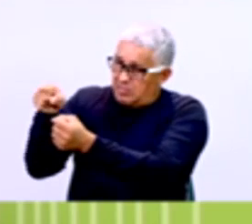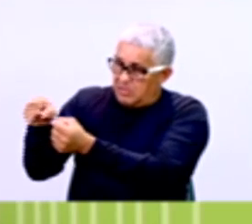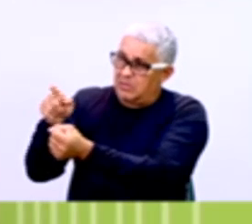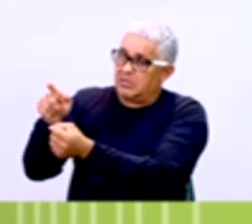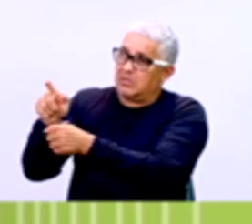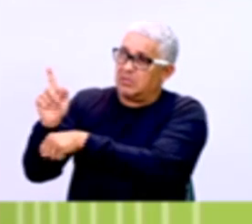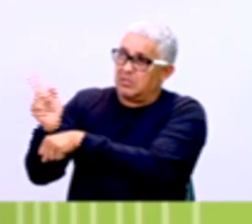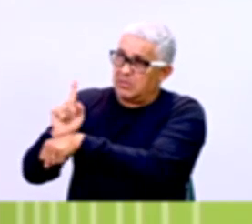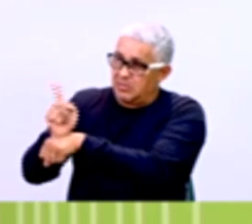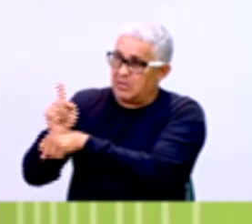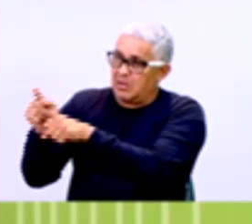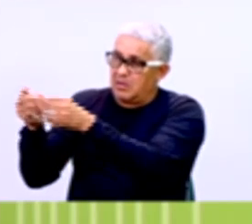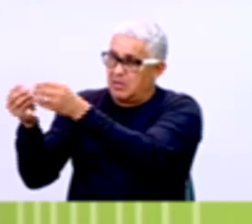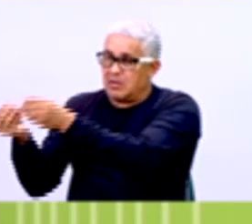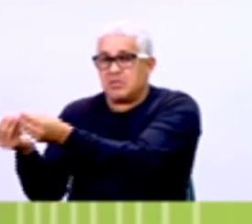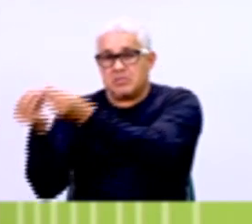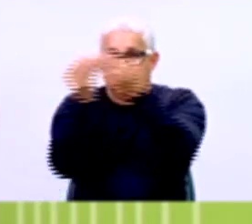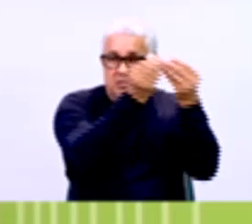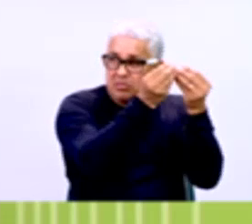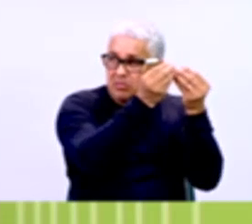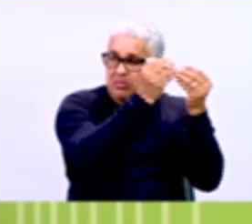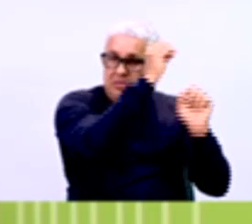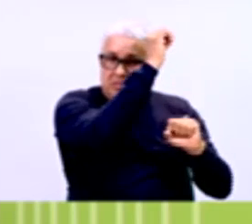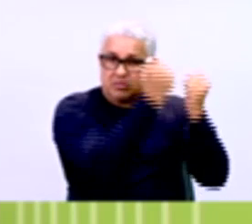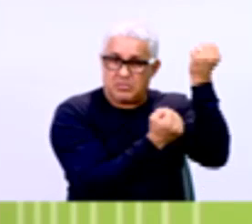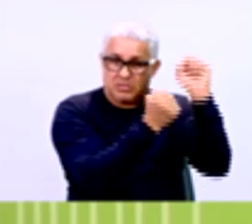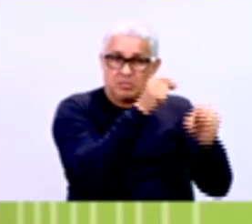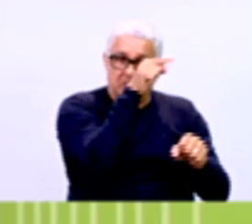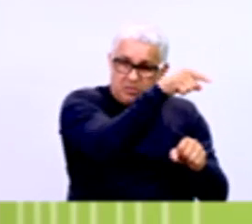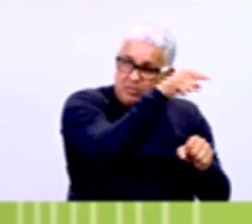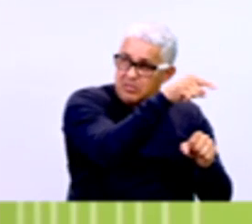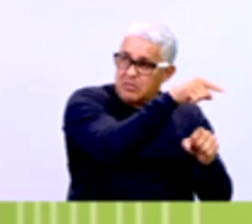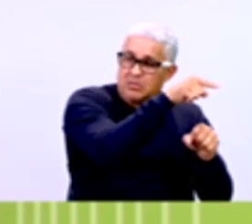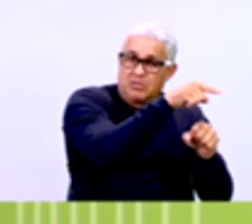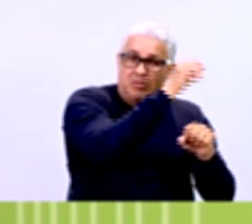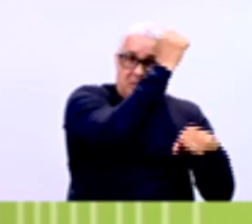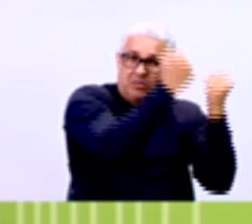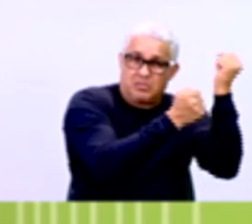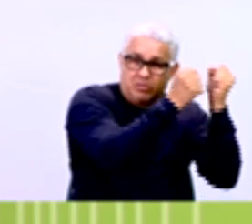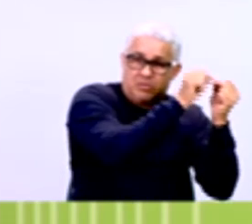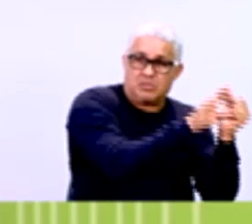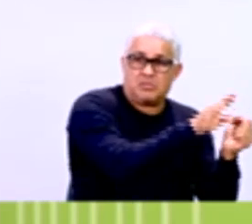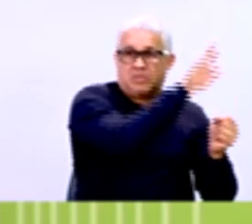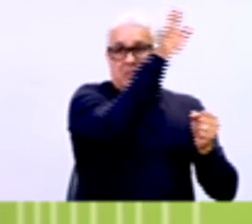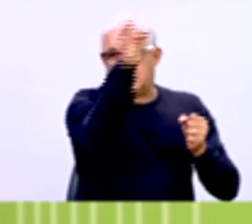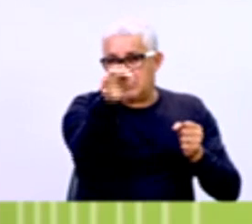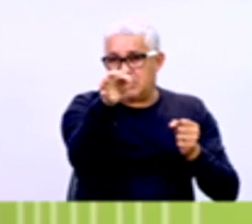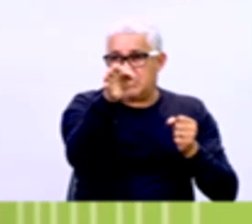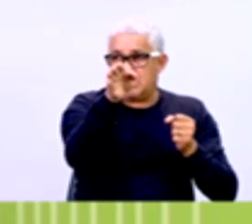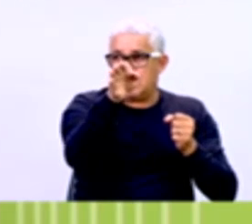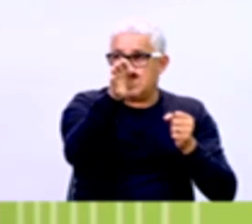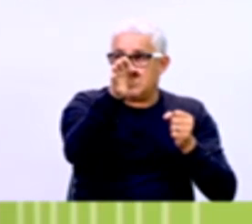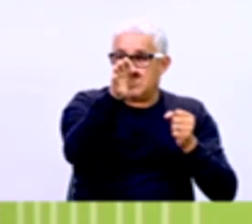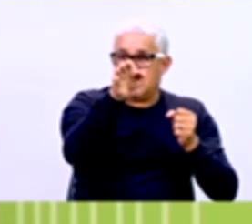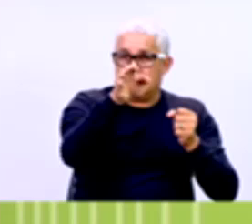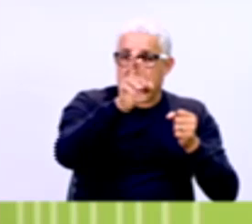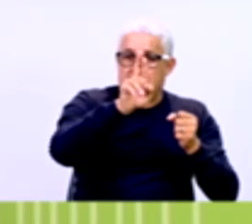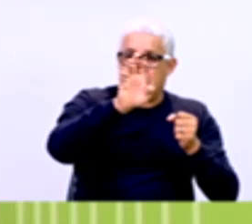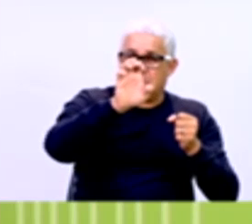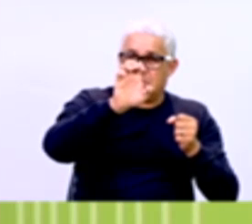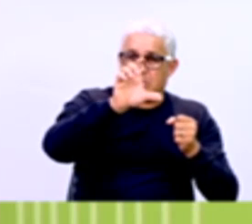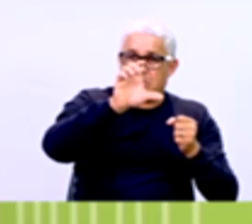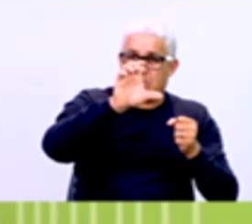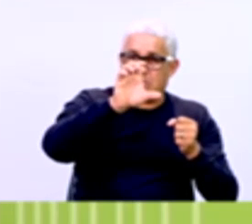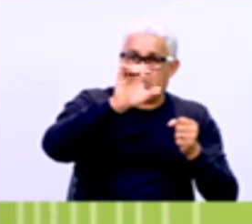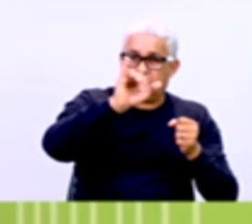encaminhar ao fabricante, é responsabilidade do fabricante encaminhar ao centro de exportação de reciclagem desses produtos. Então, essa